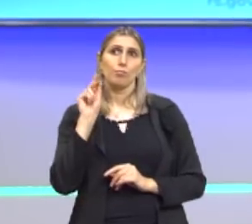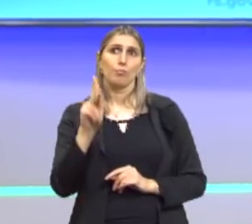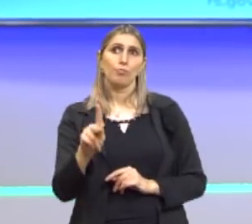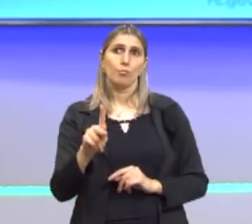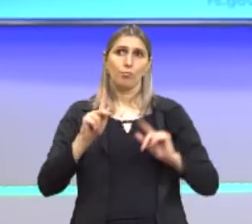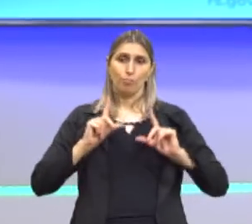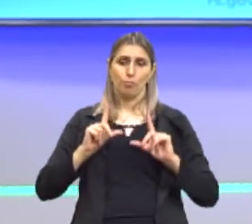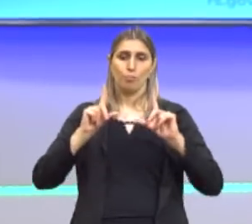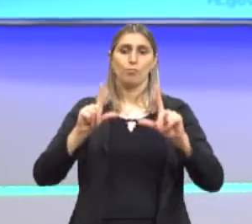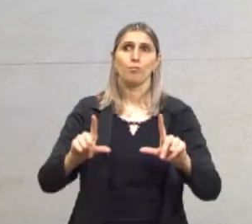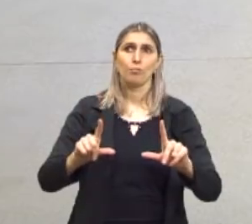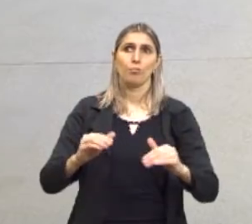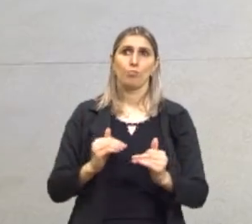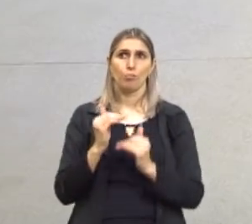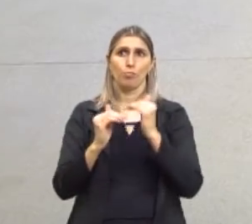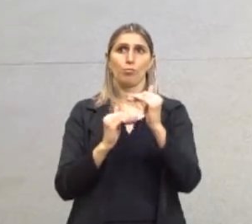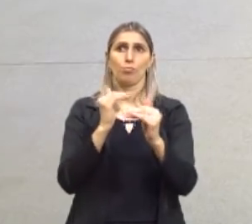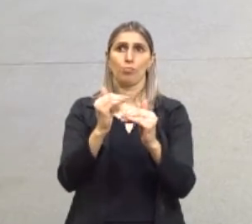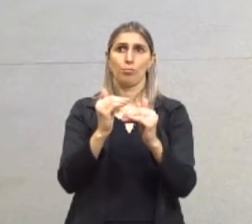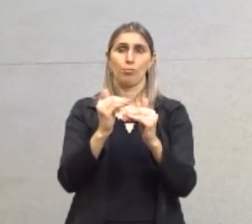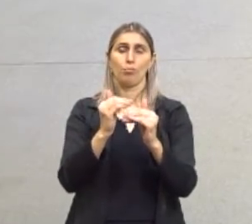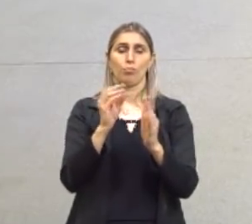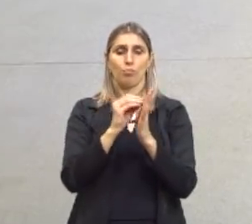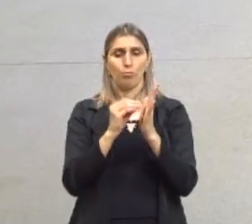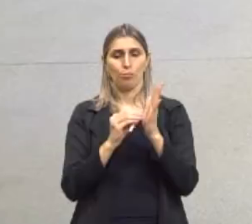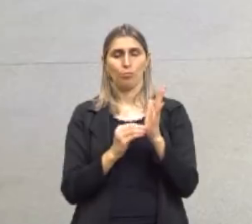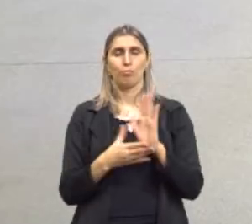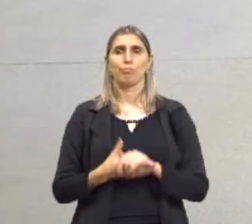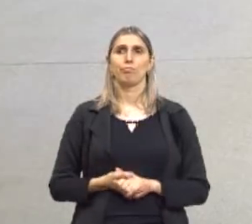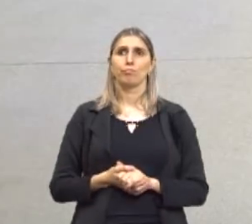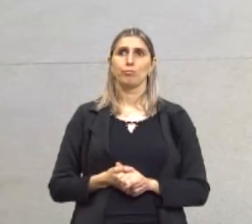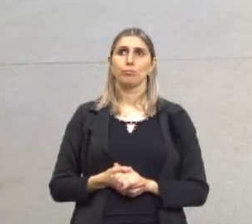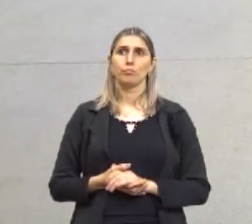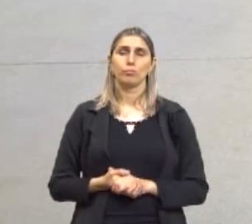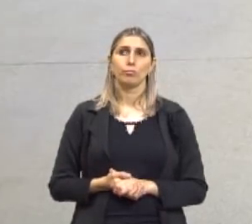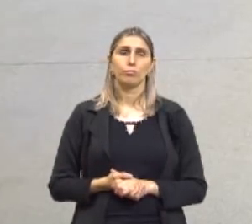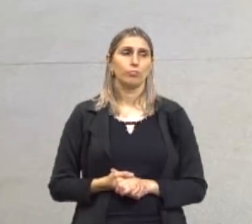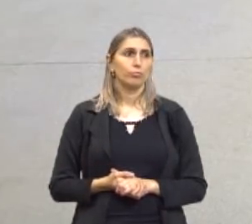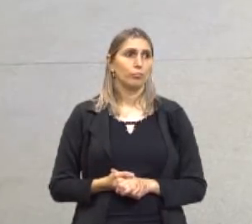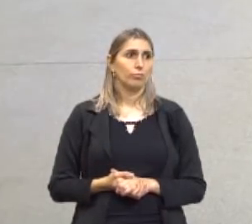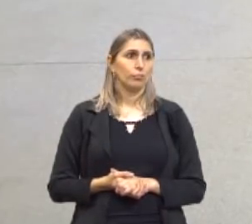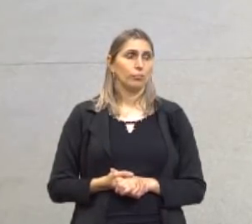ver avançar um pouquinho aqui no nosso conteúdo, certo?